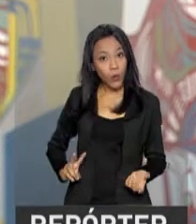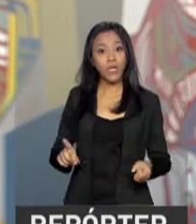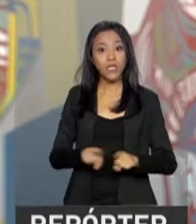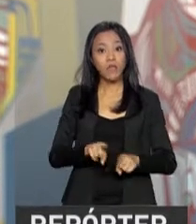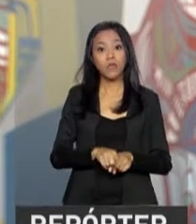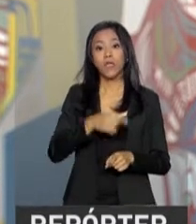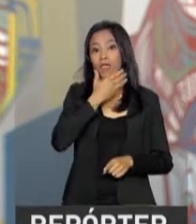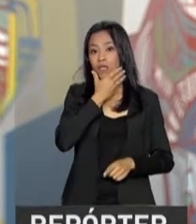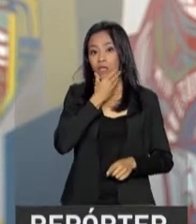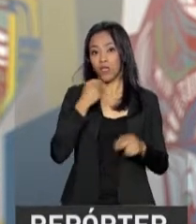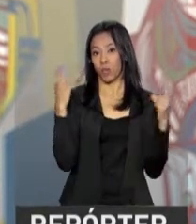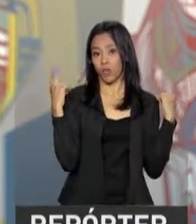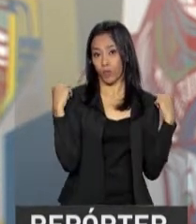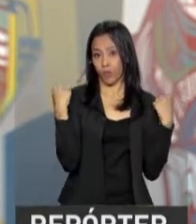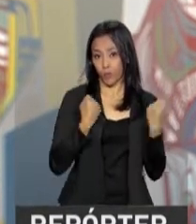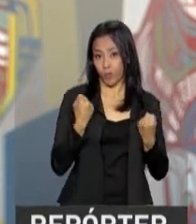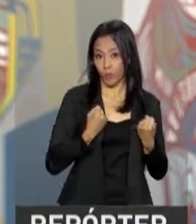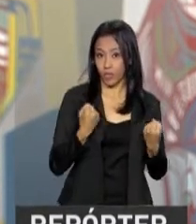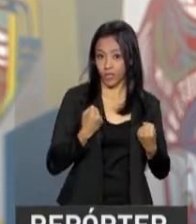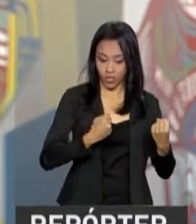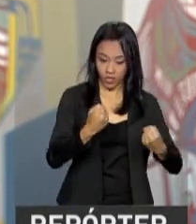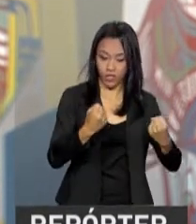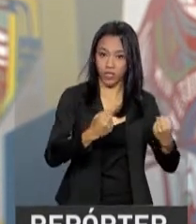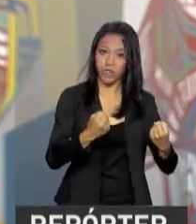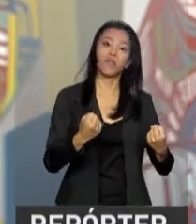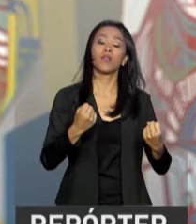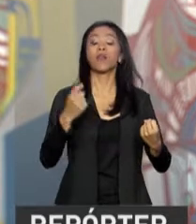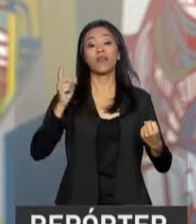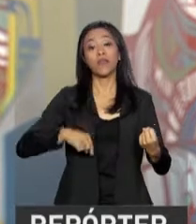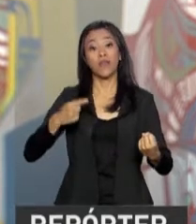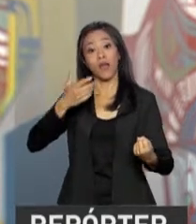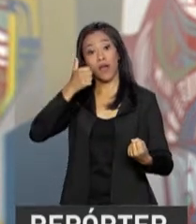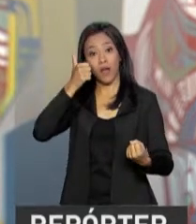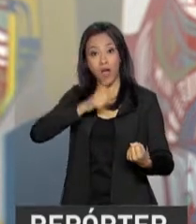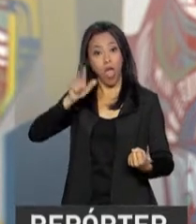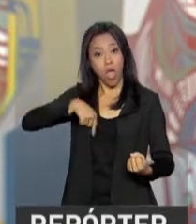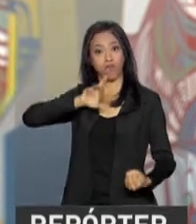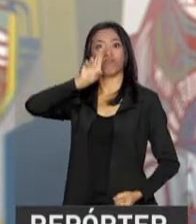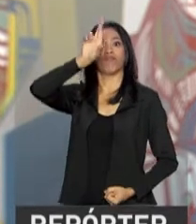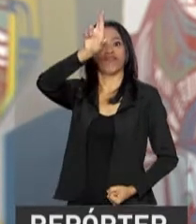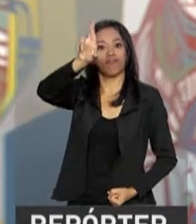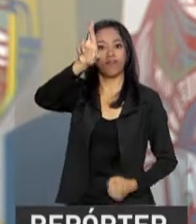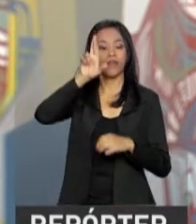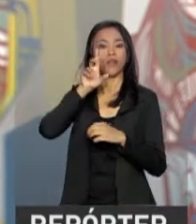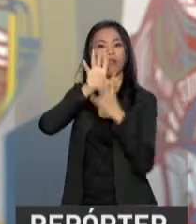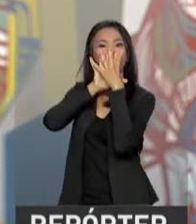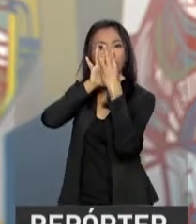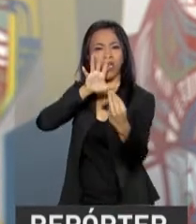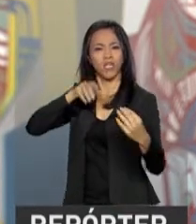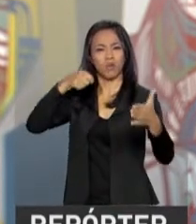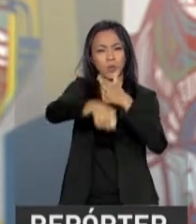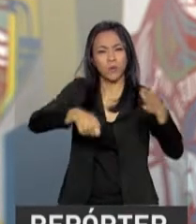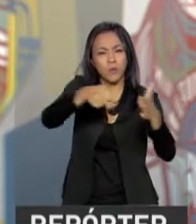é dela segundo essa nota a vereadora era uma liderança significativa e símbolo do ativismo com em